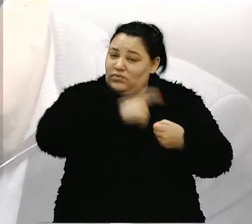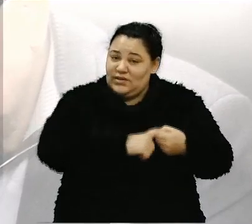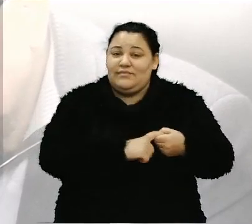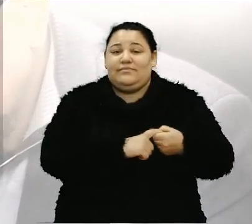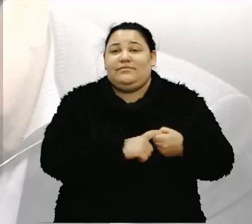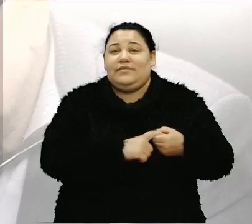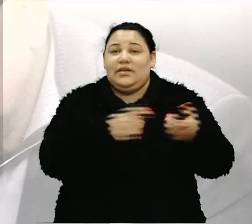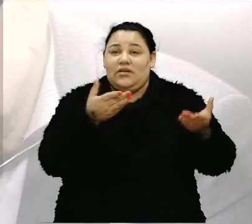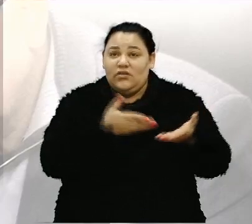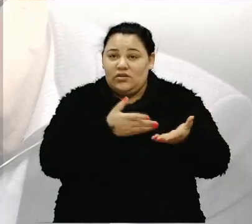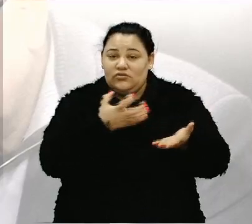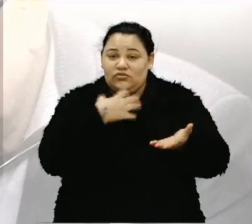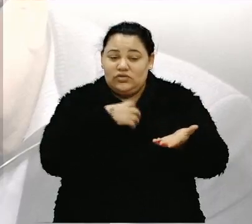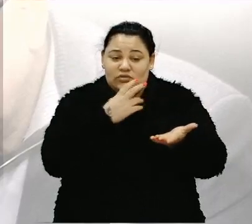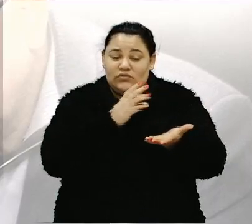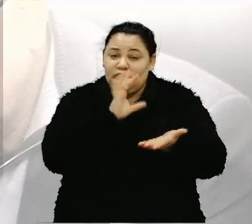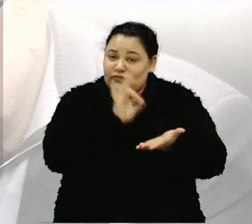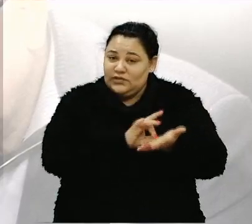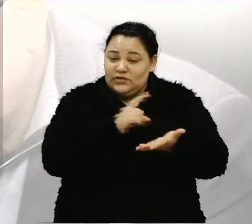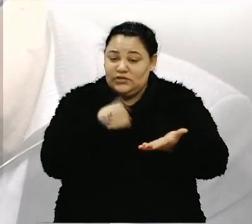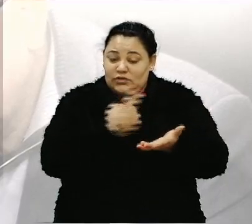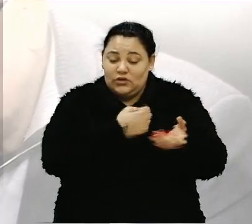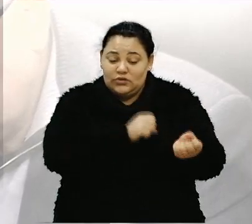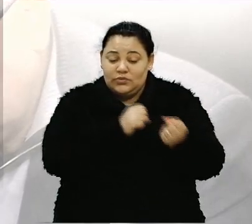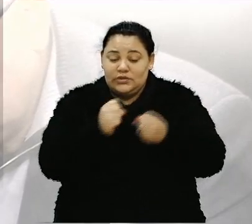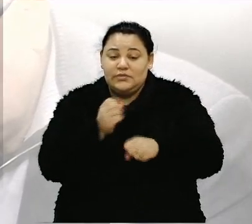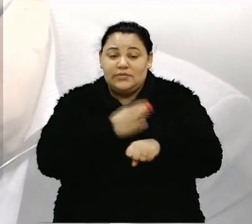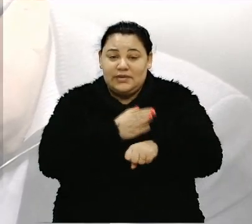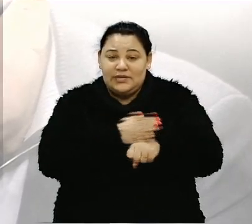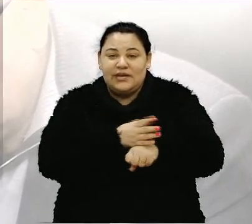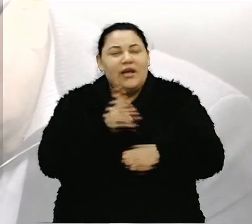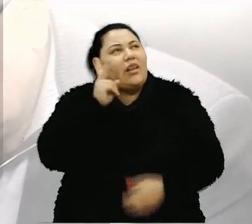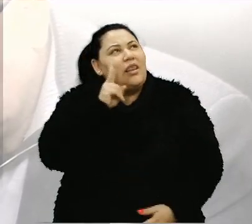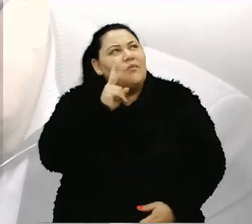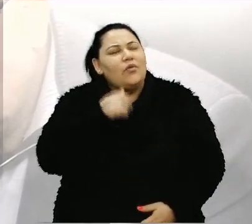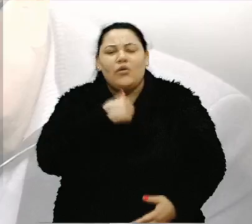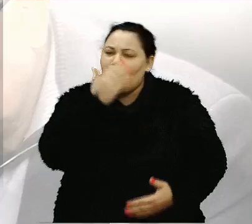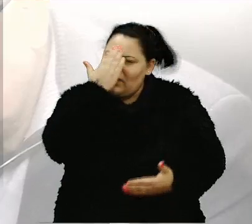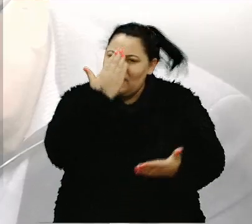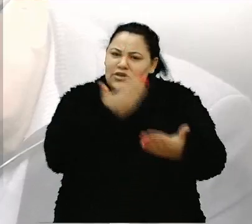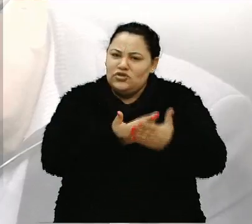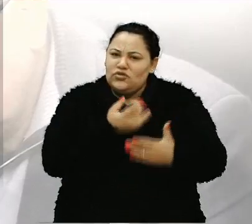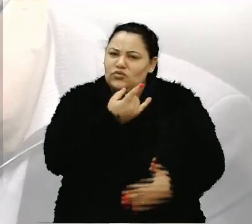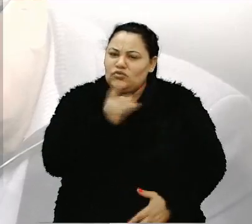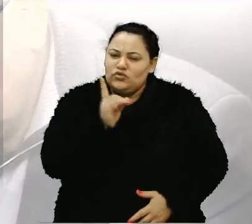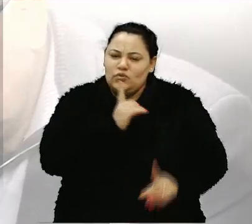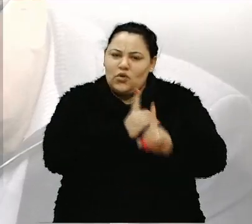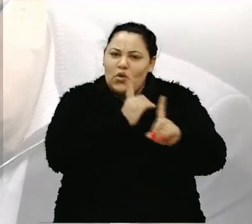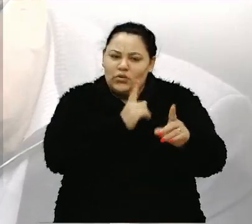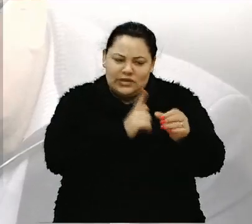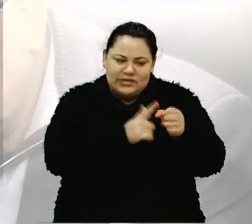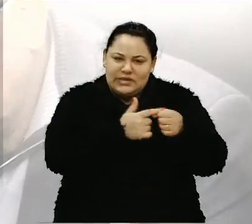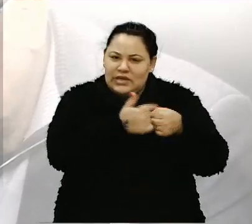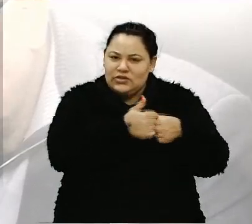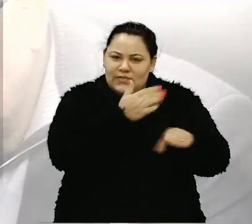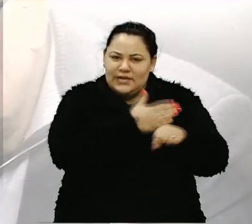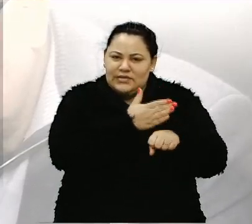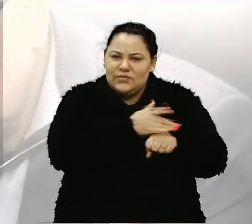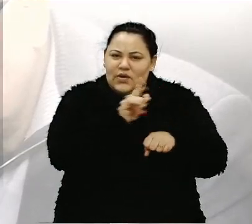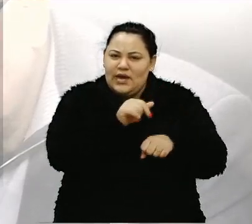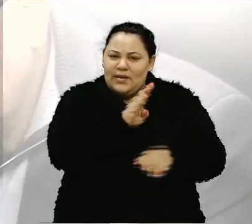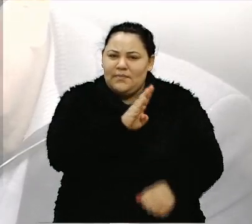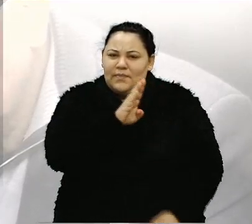forma efetiva, que a gente possa participar. Eu me lembro acredito que o último encontro que a cidade participou realmente foi em Belo Horizonte,